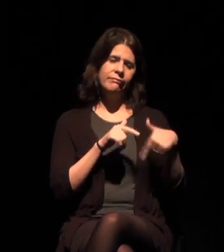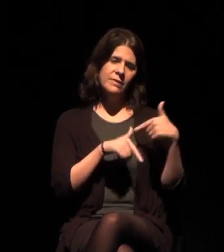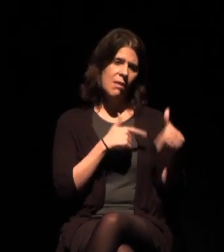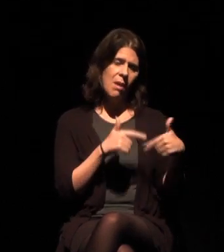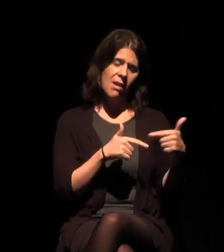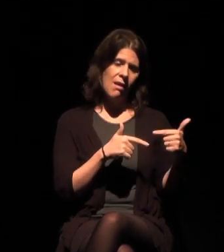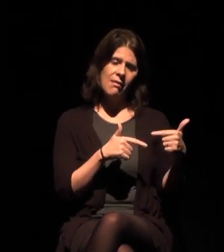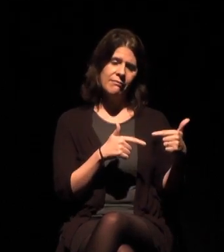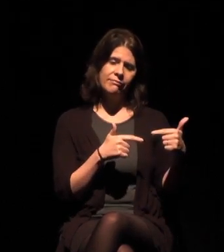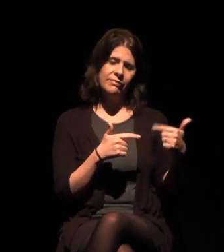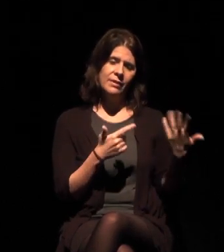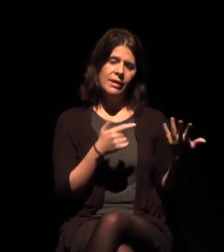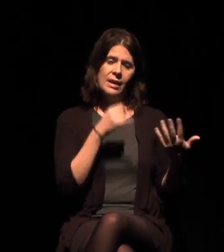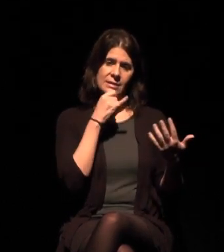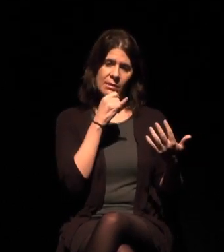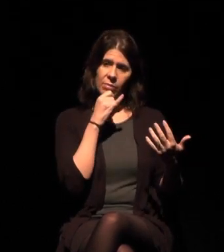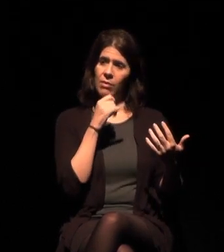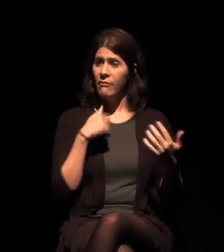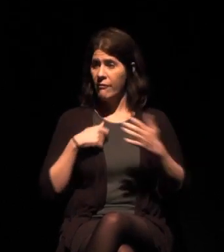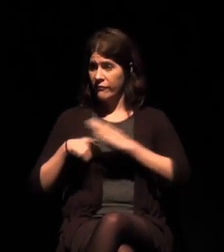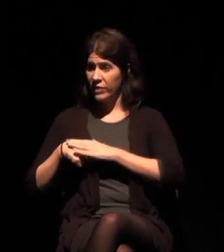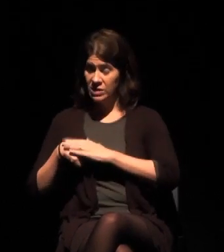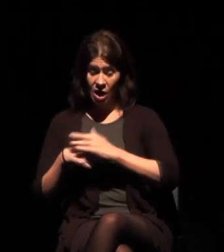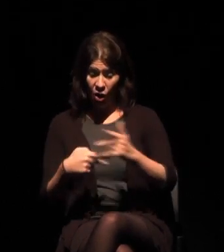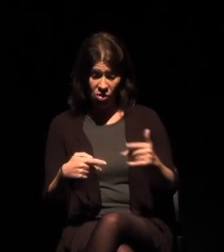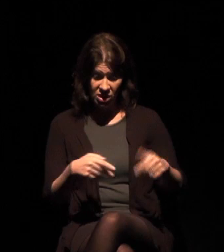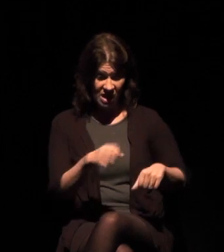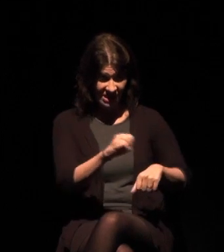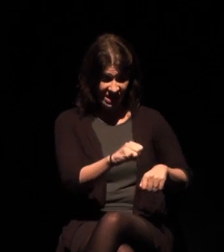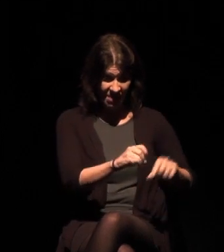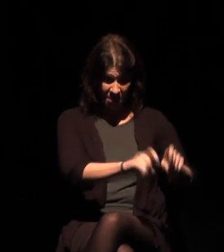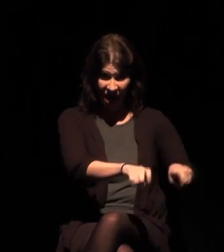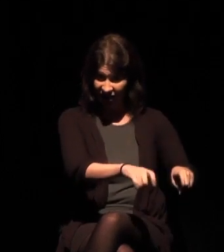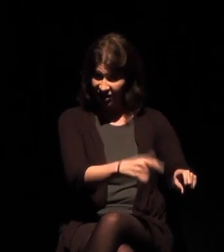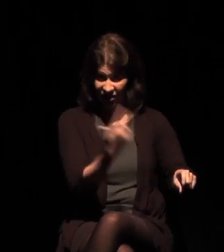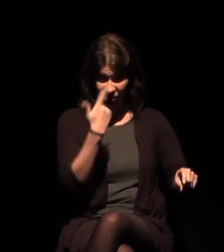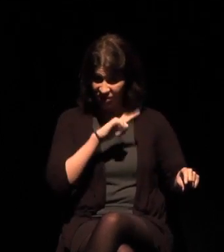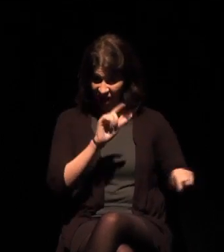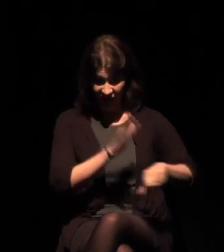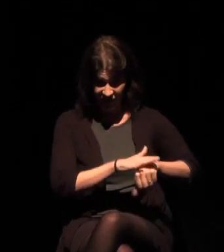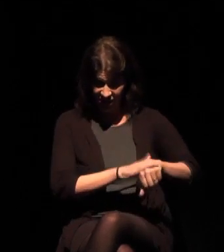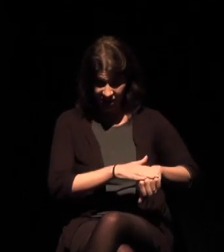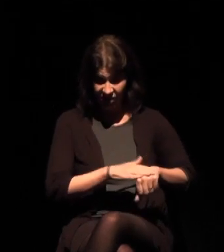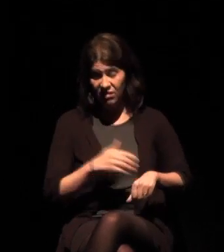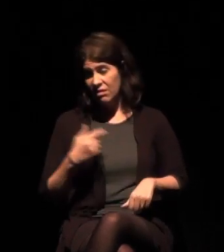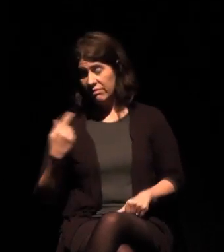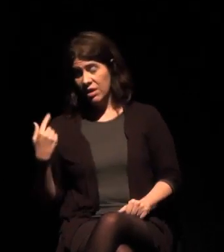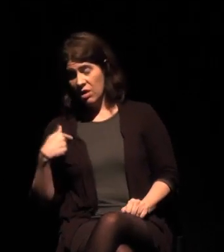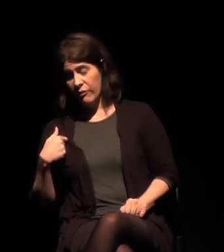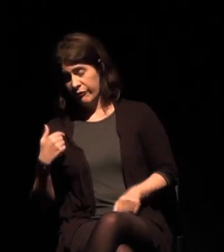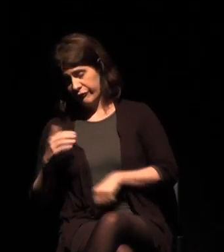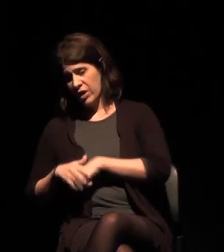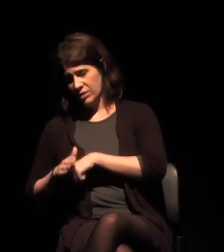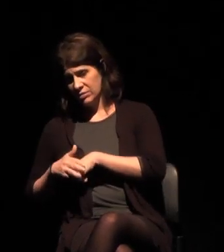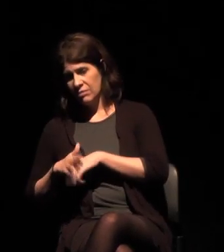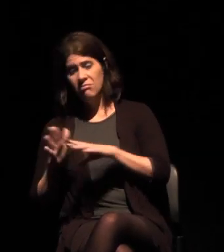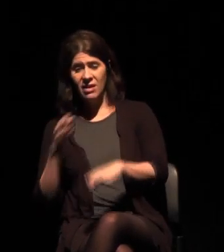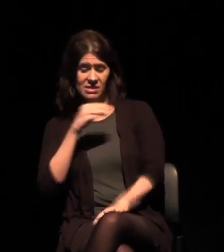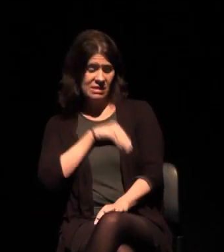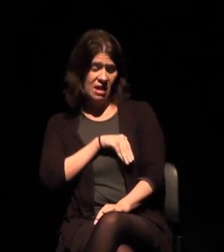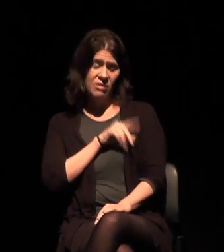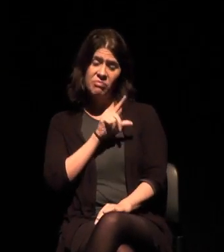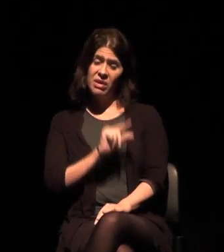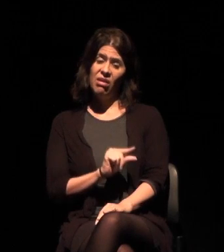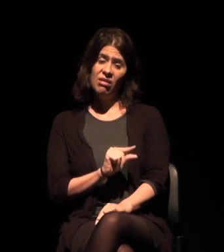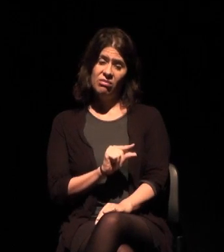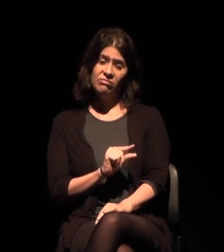máquinas não puderem fazer né e portanto muito pouco remunerado é em muitos de nós não vamos